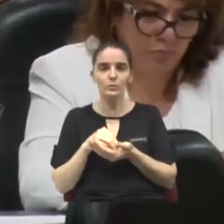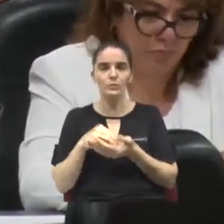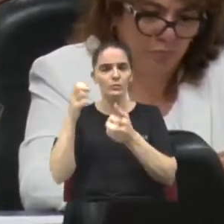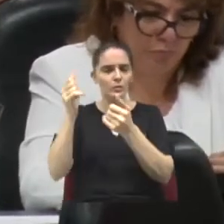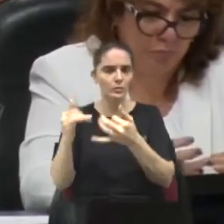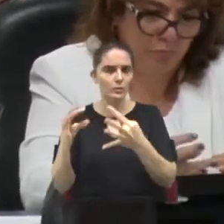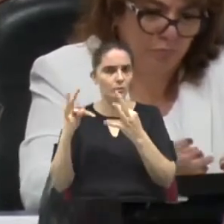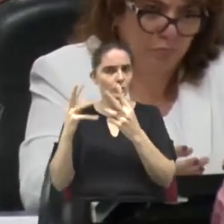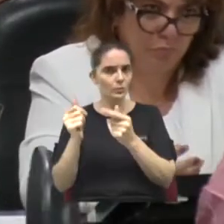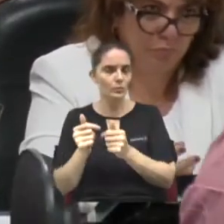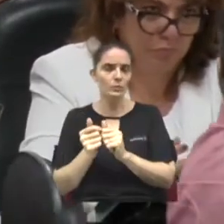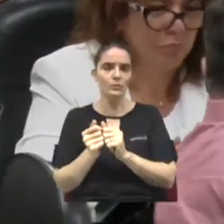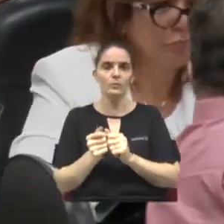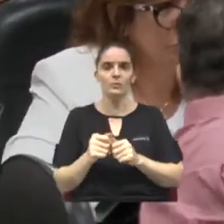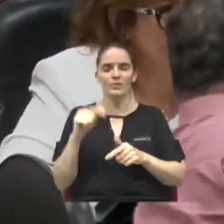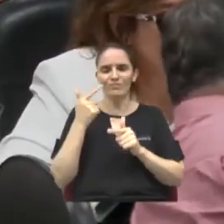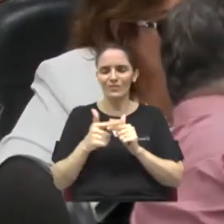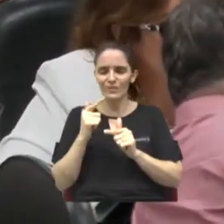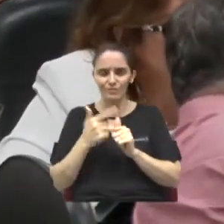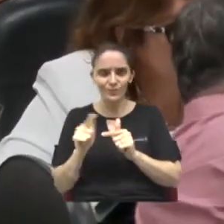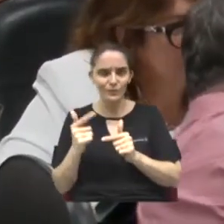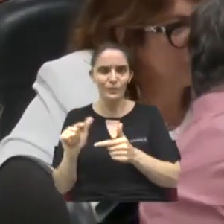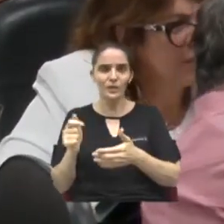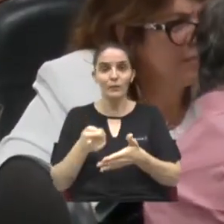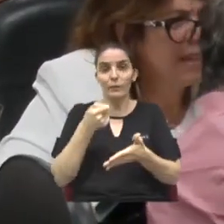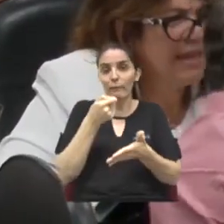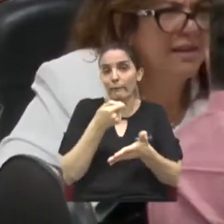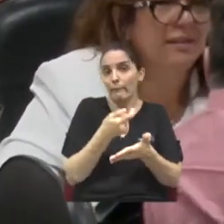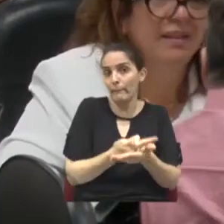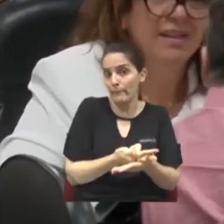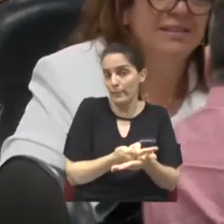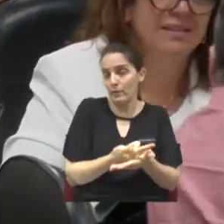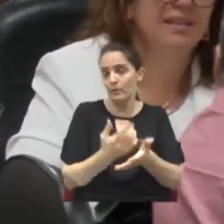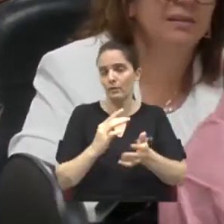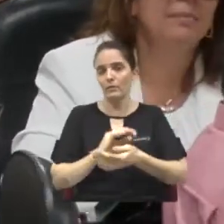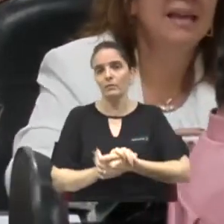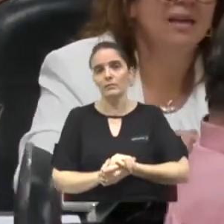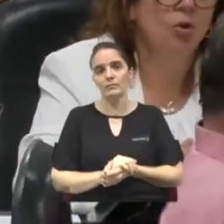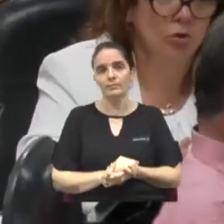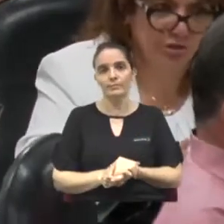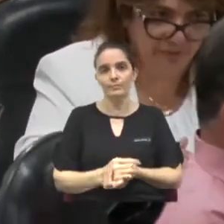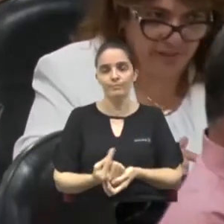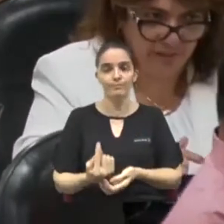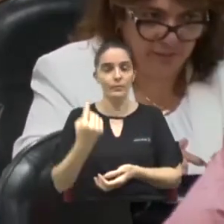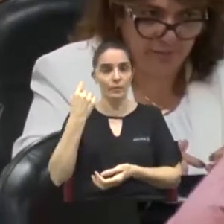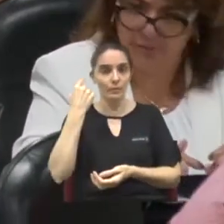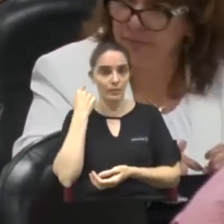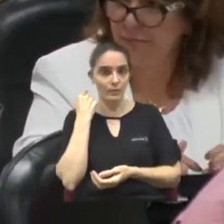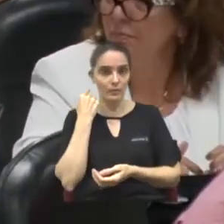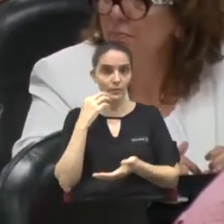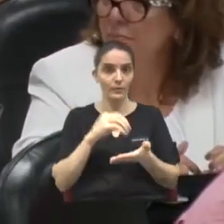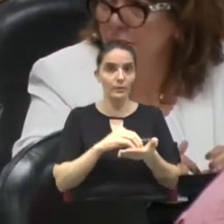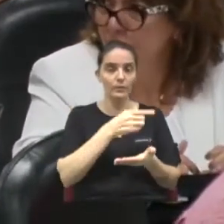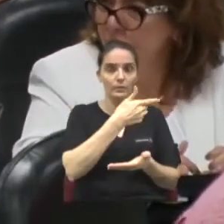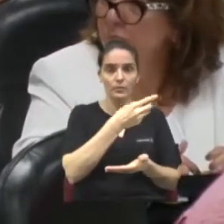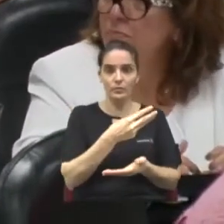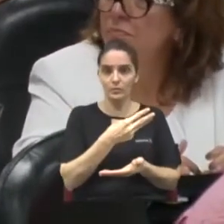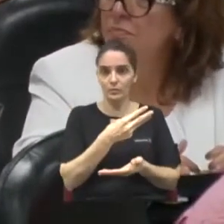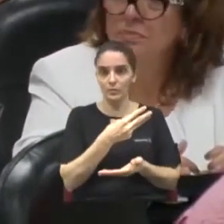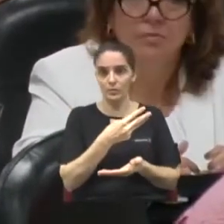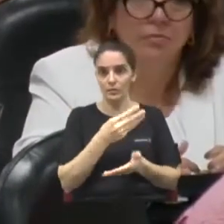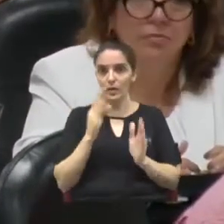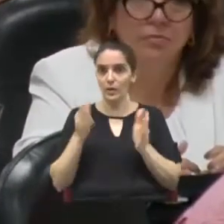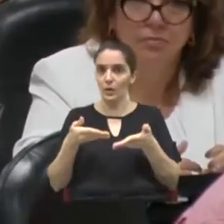acabou atrapalhando aí a compra. Hoje, naquela época eram 23, hoje